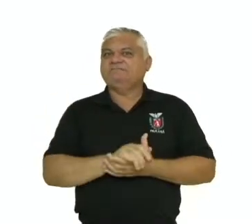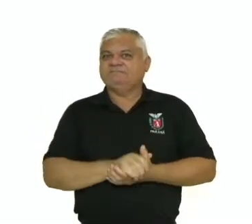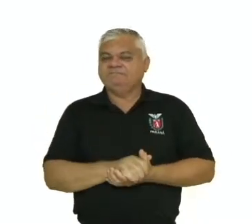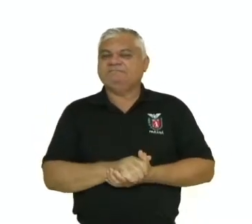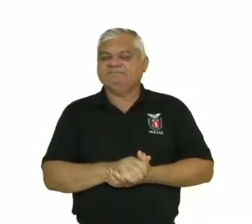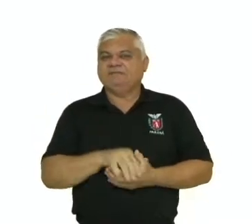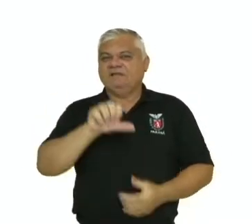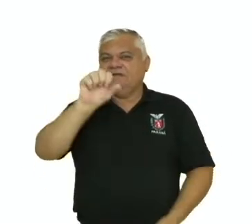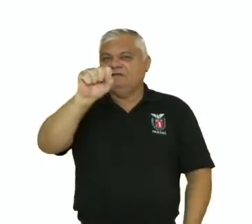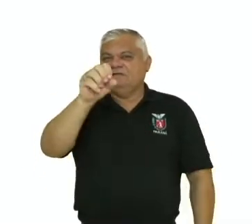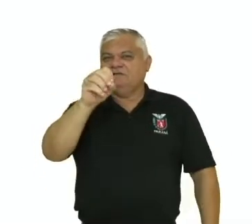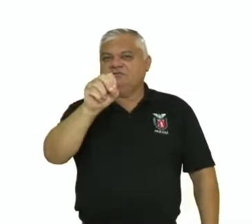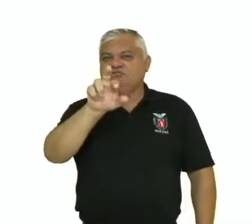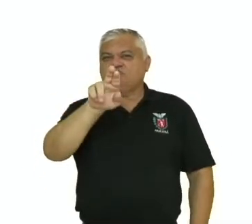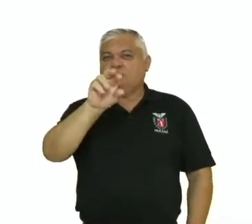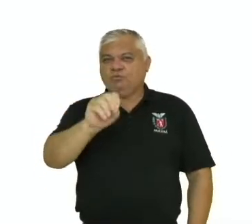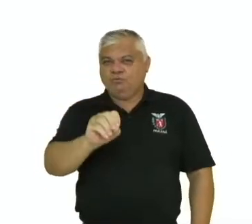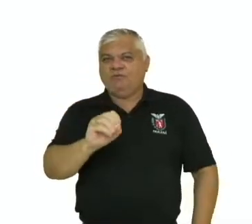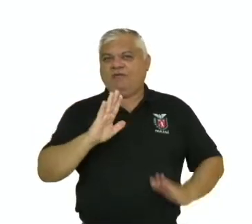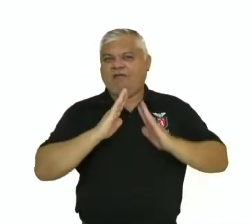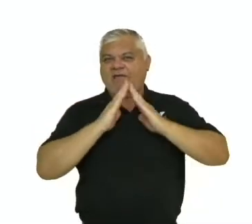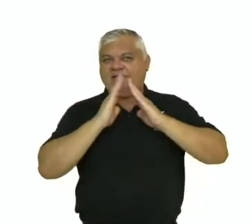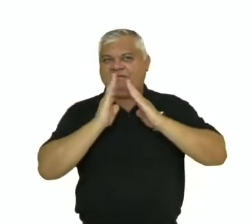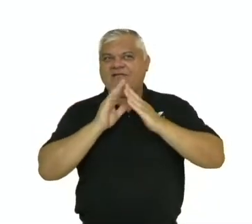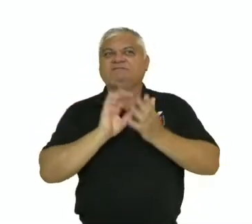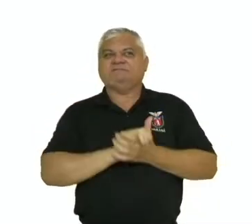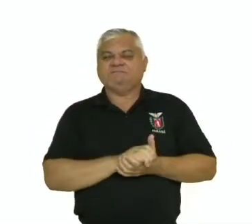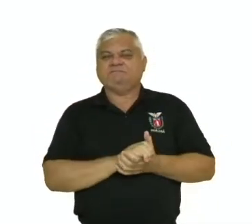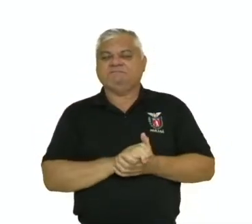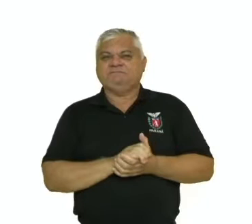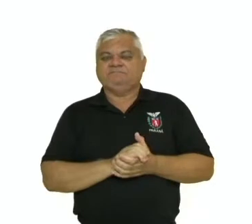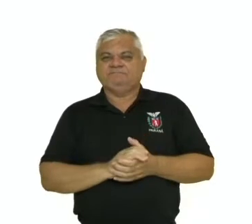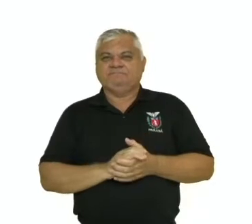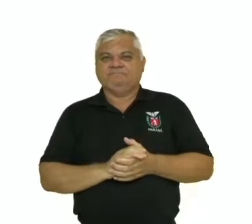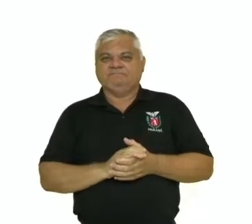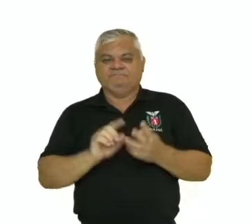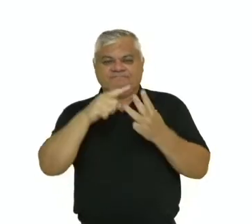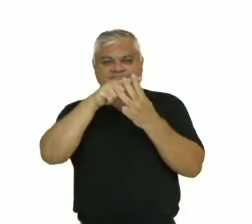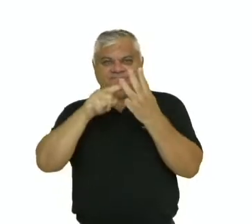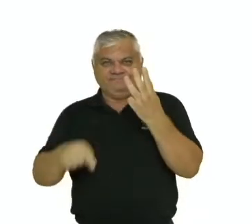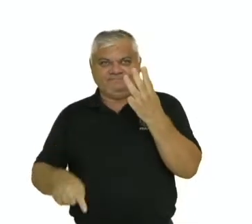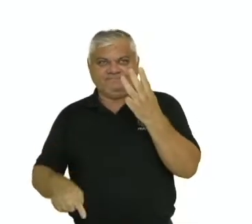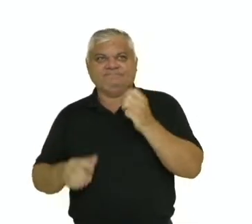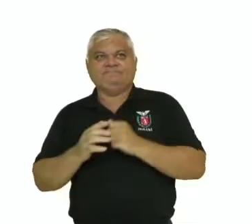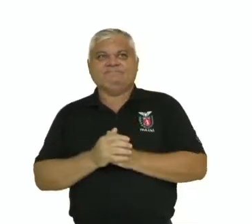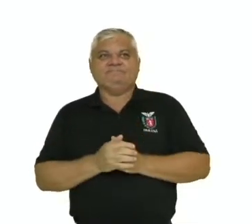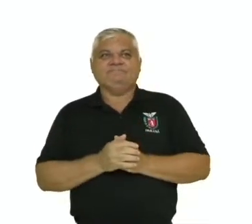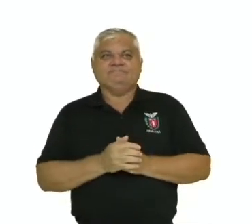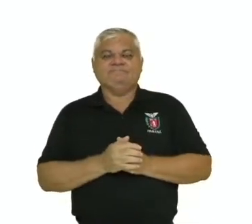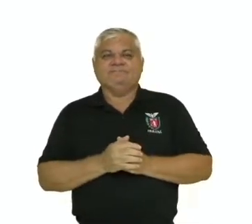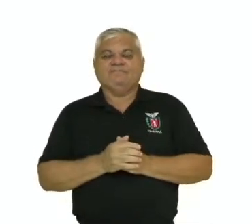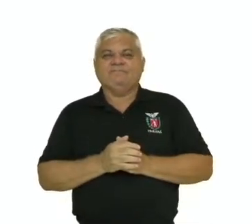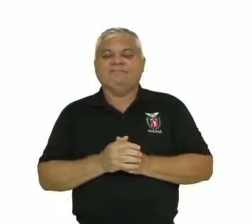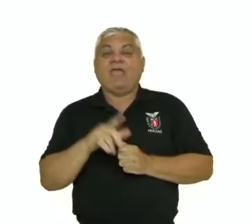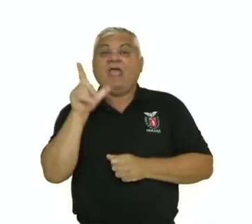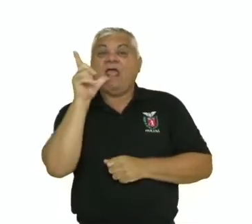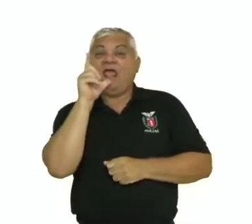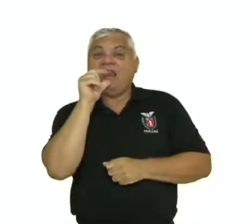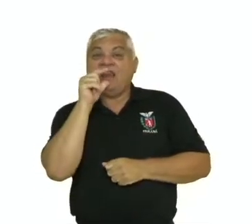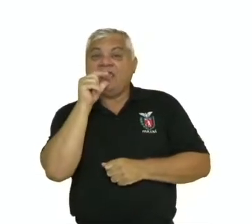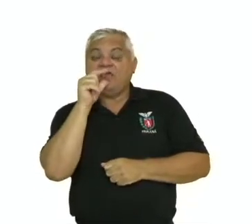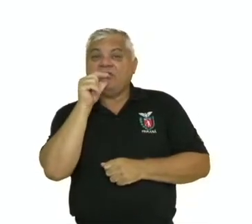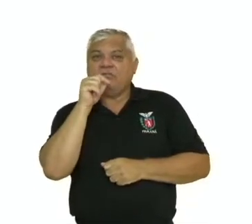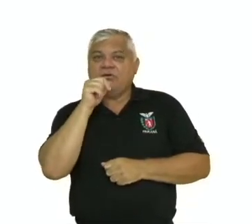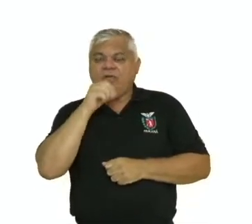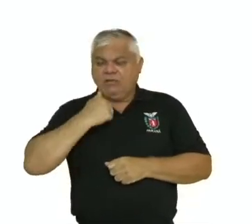soro caseiro. Então aqui nós temos um cartaz que está falando assim: dê líquidos e soro caseiro logo que a